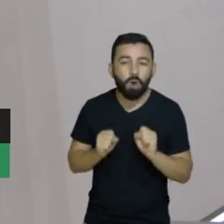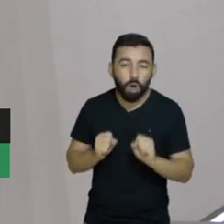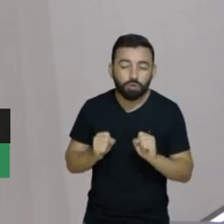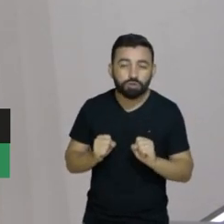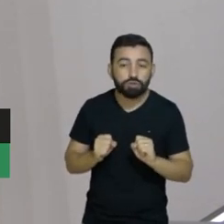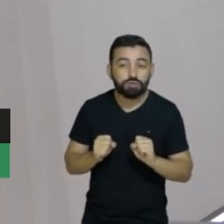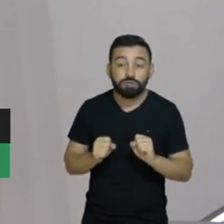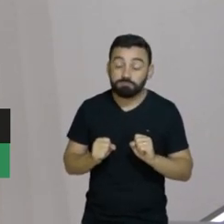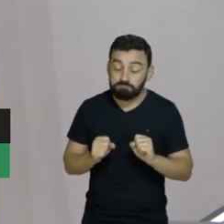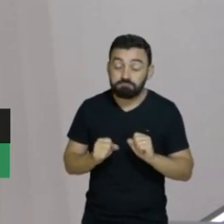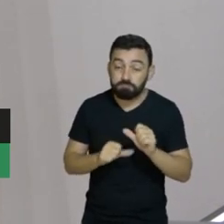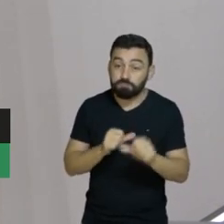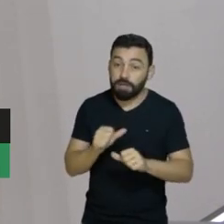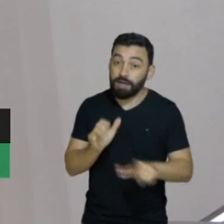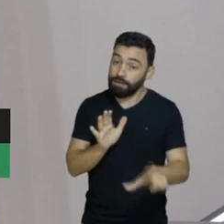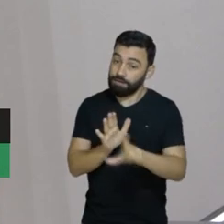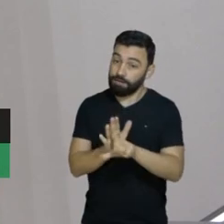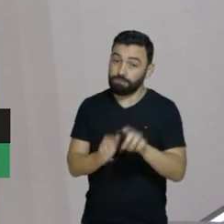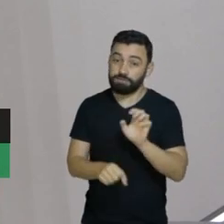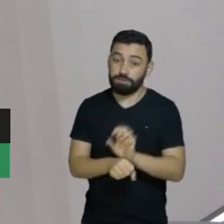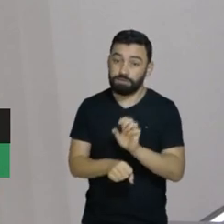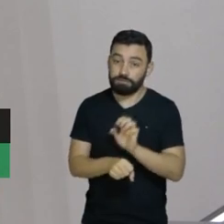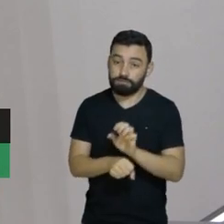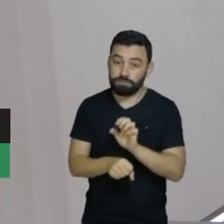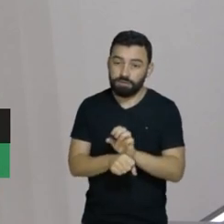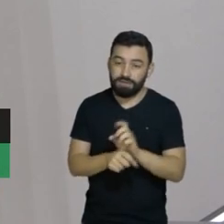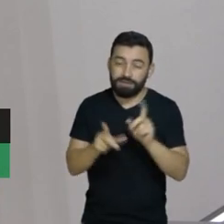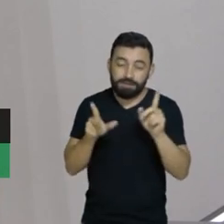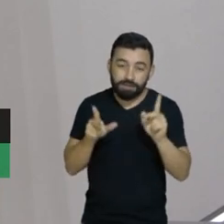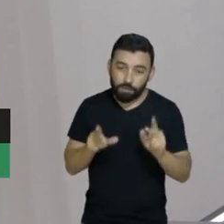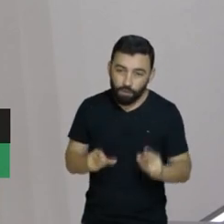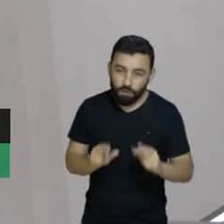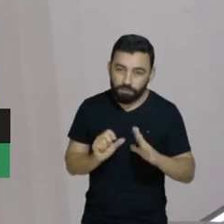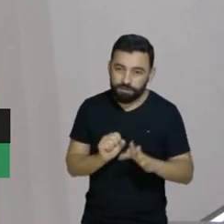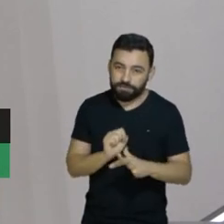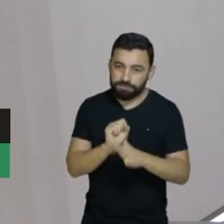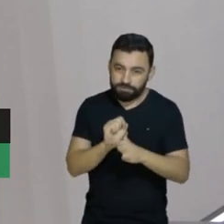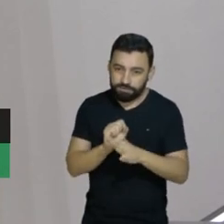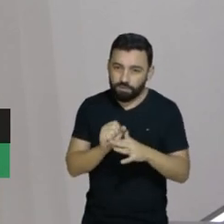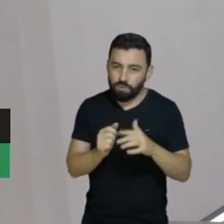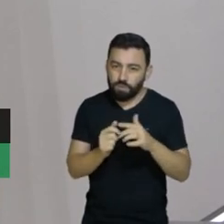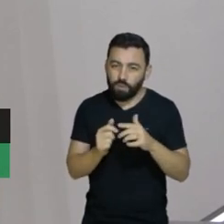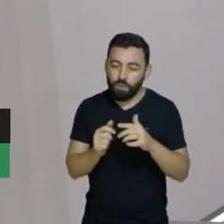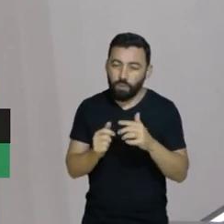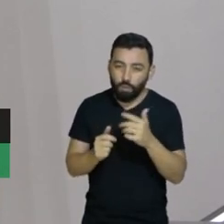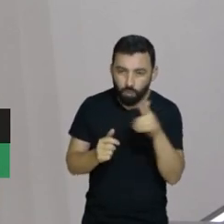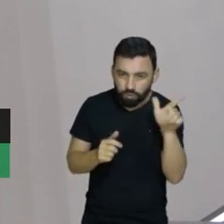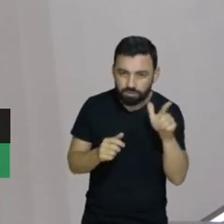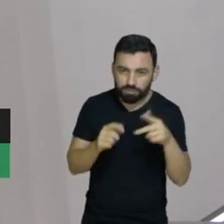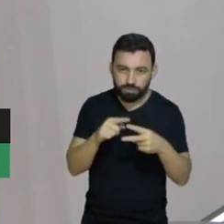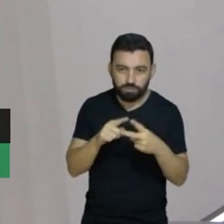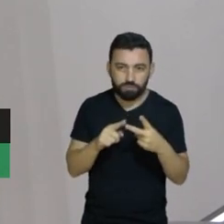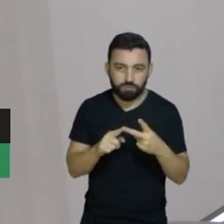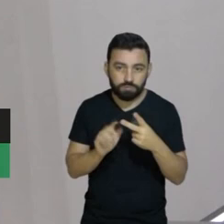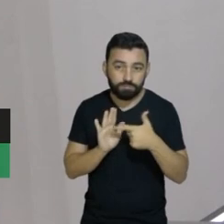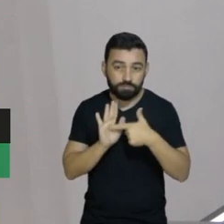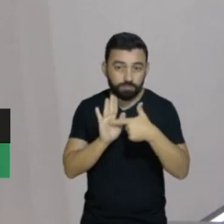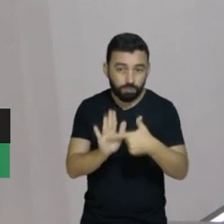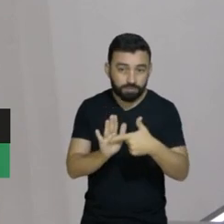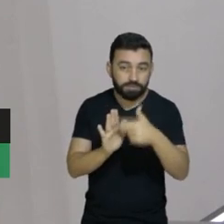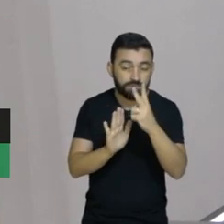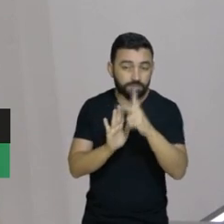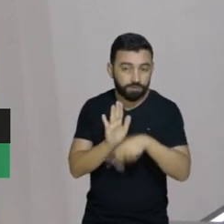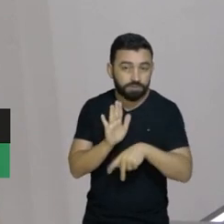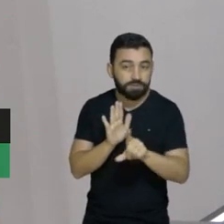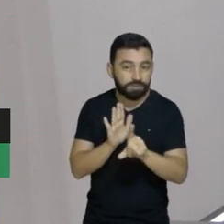transformar numa lei estadual com as mesmas garantias das outras duas formas de apresentação de projetos